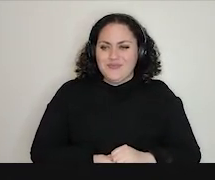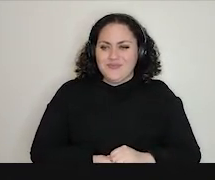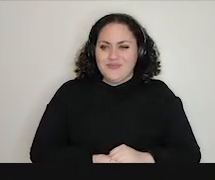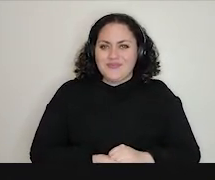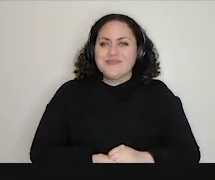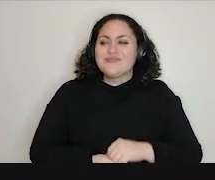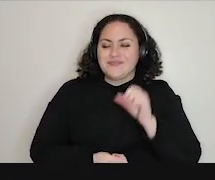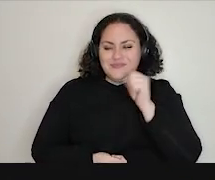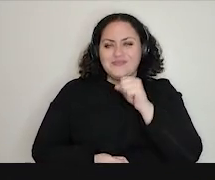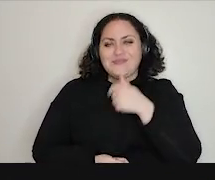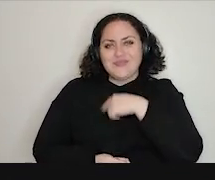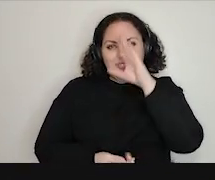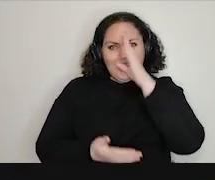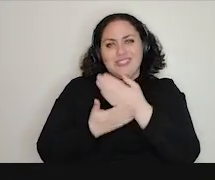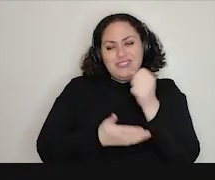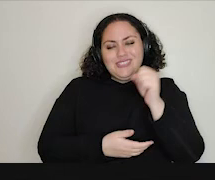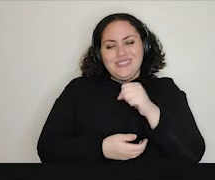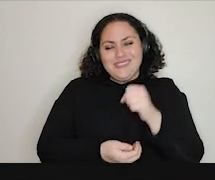Acredito que sim.